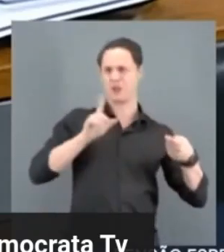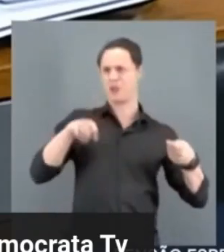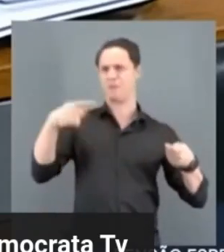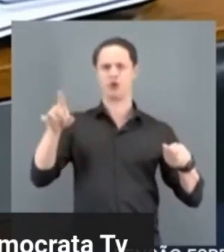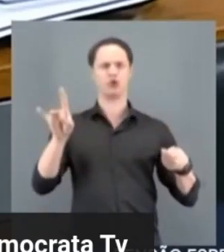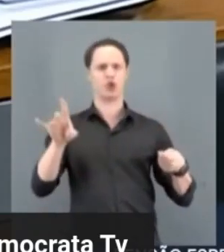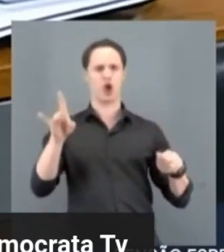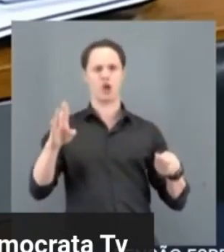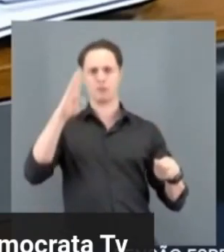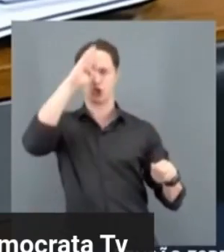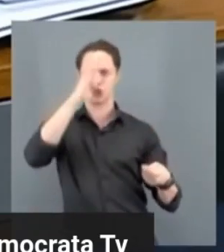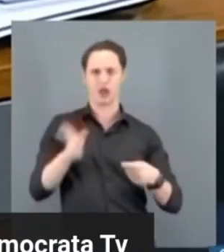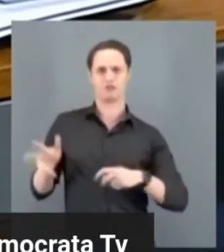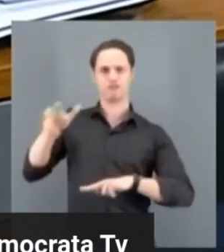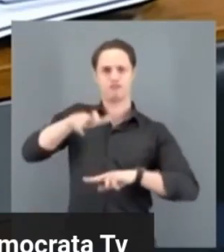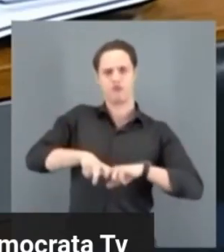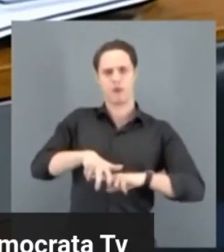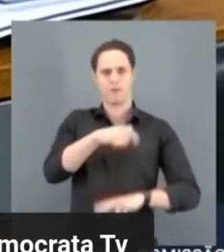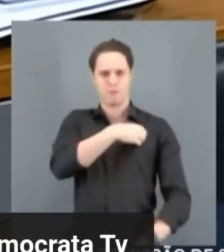mentira.